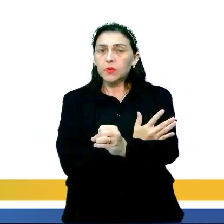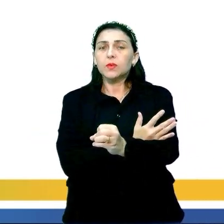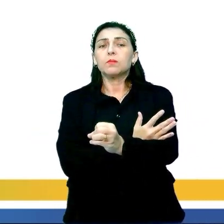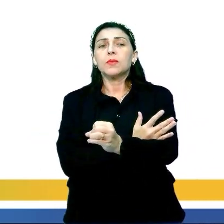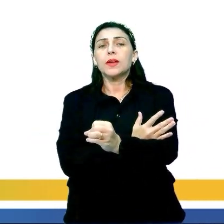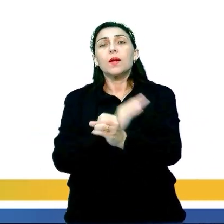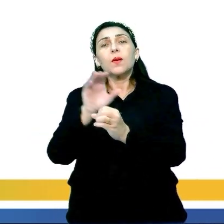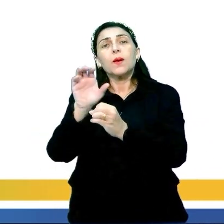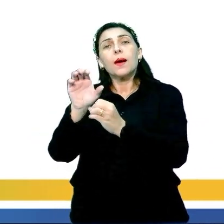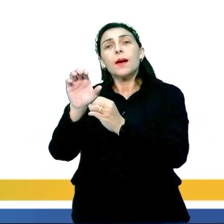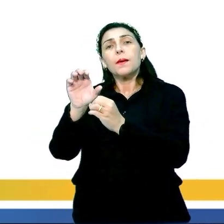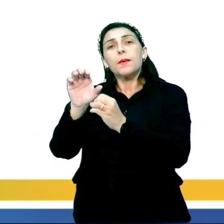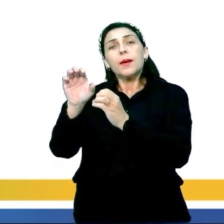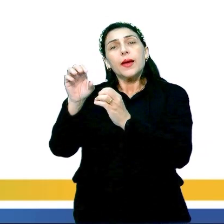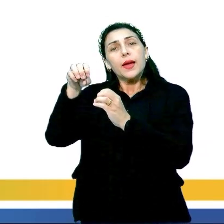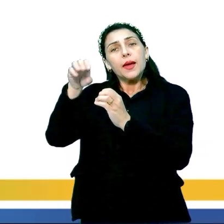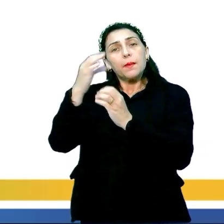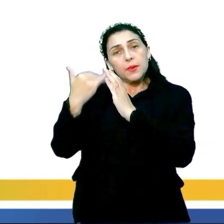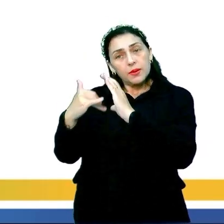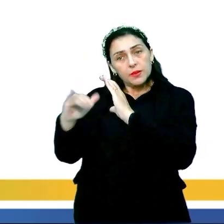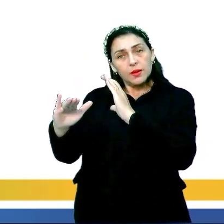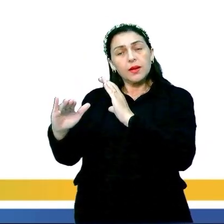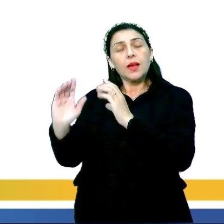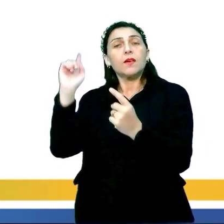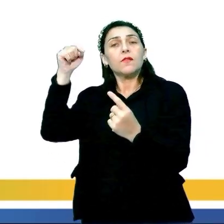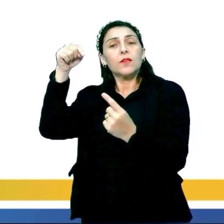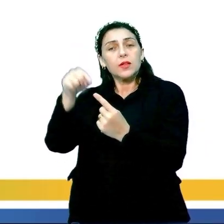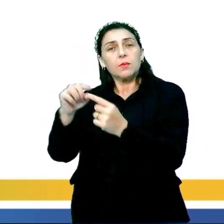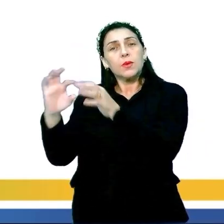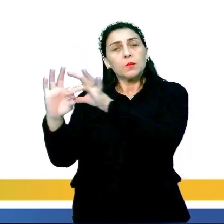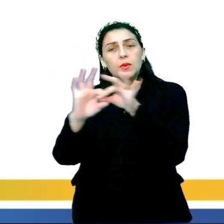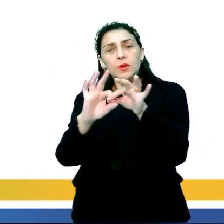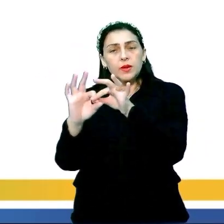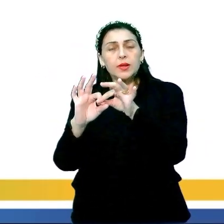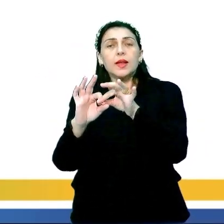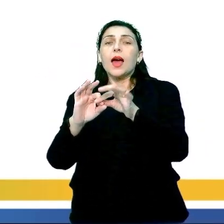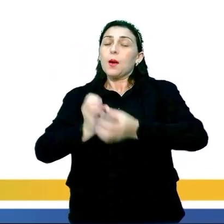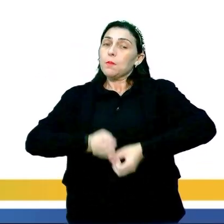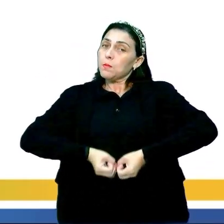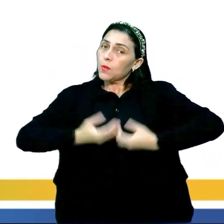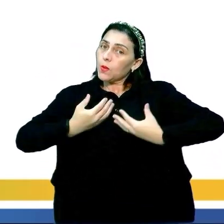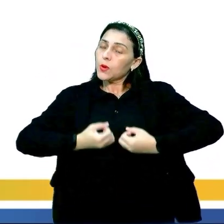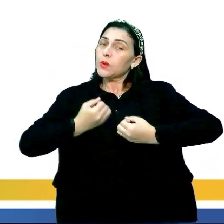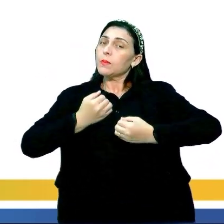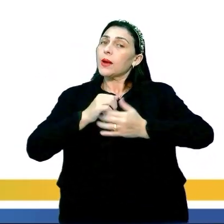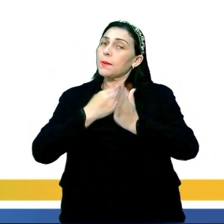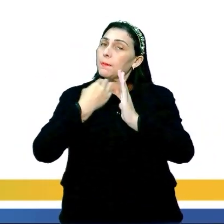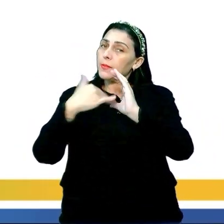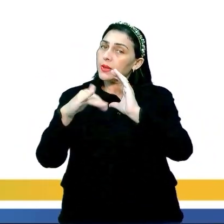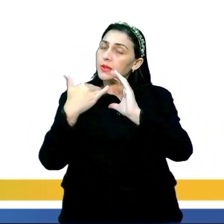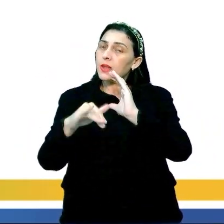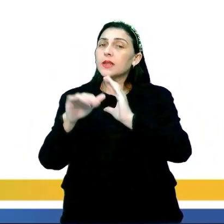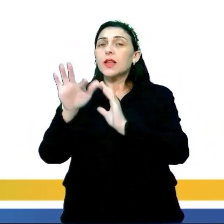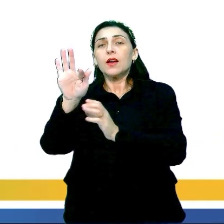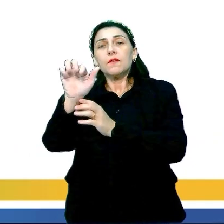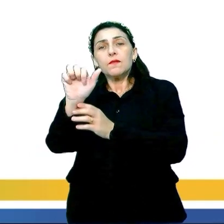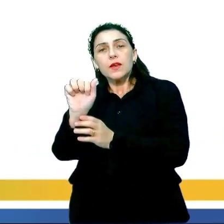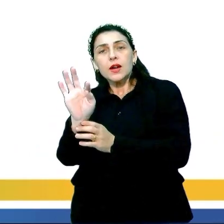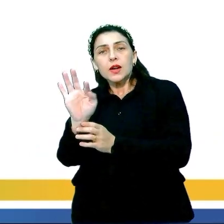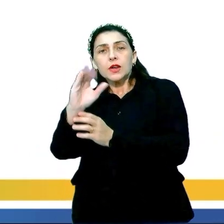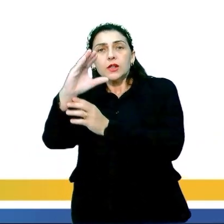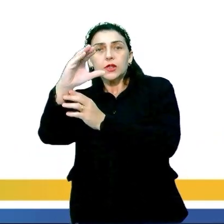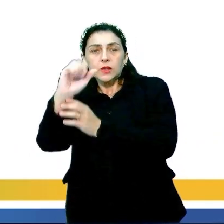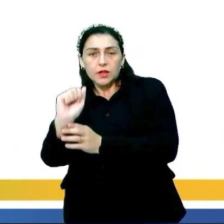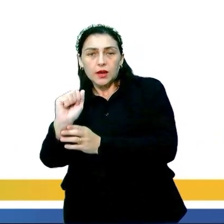para o emissor, a função referencial para o contexto, a poética para a mensagem, a fática para